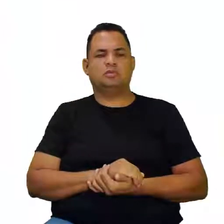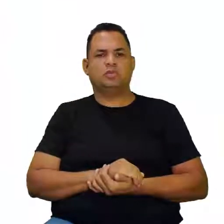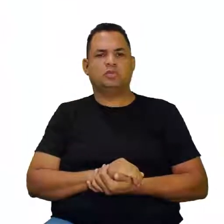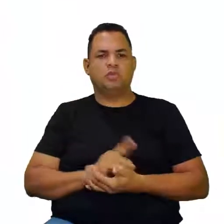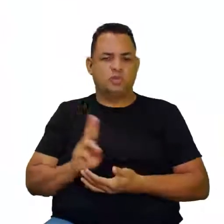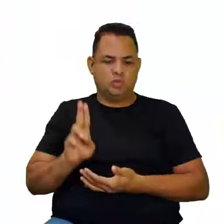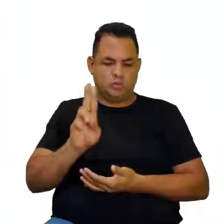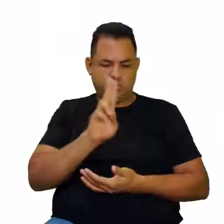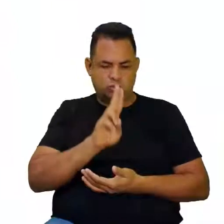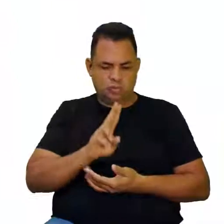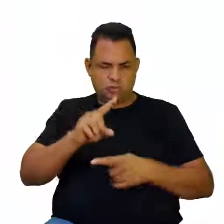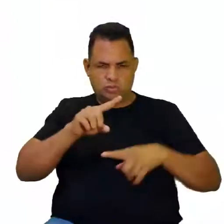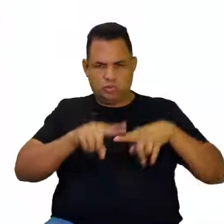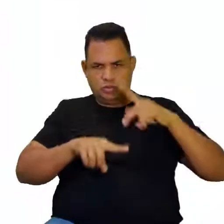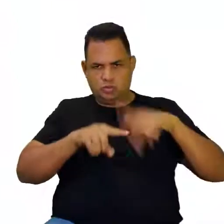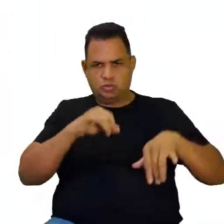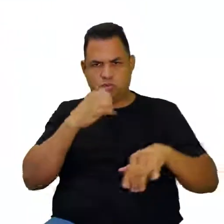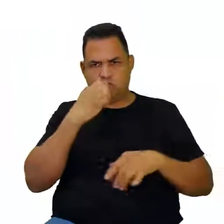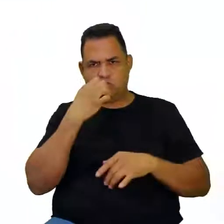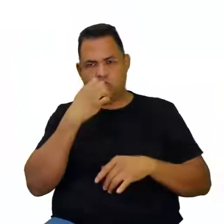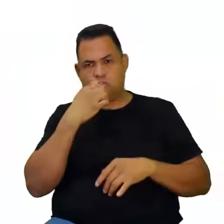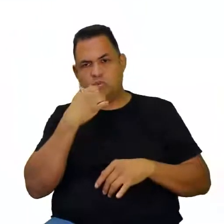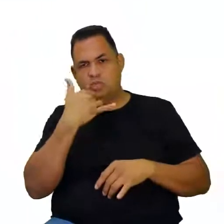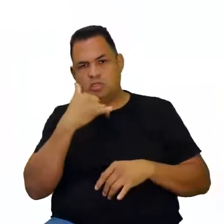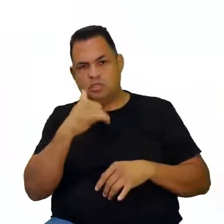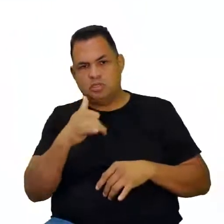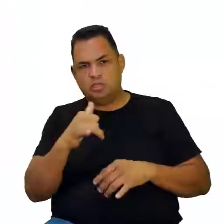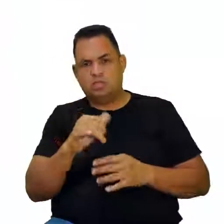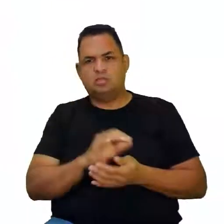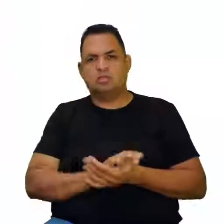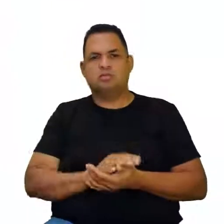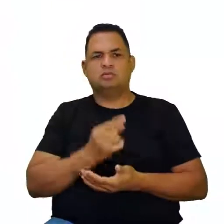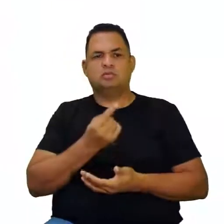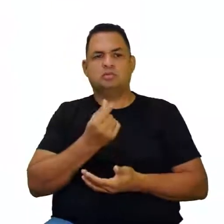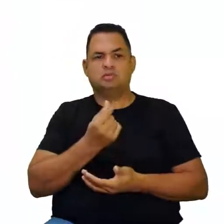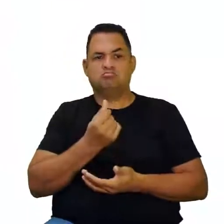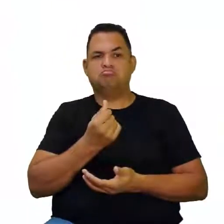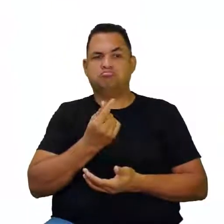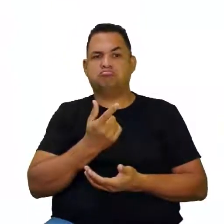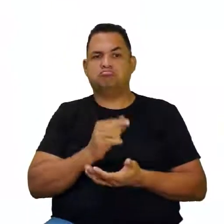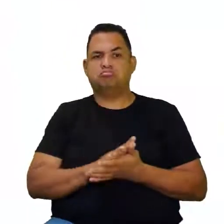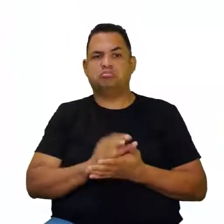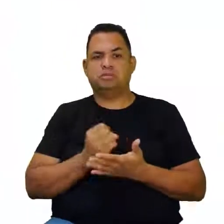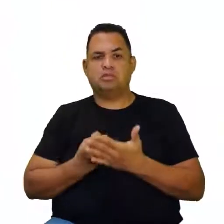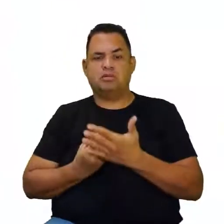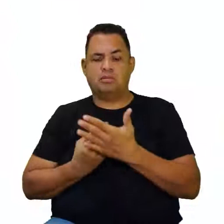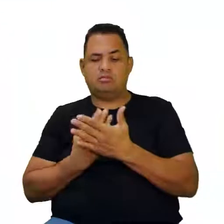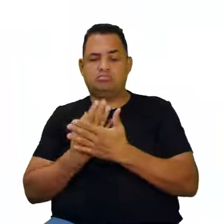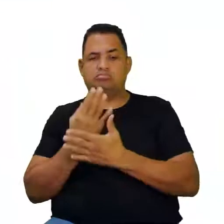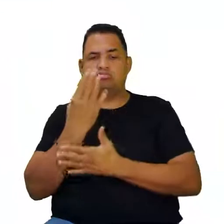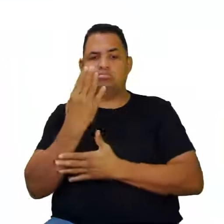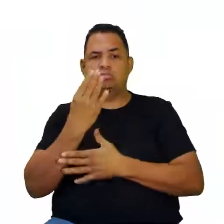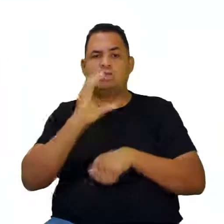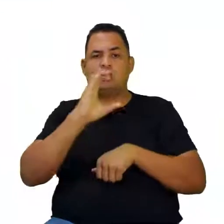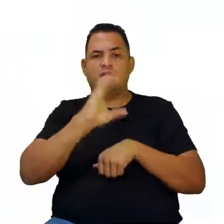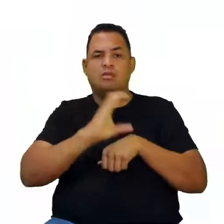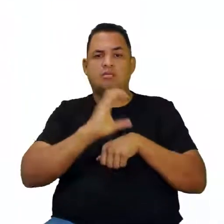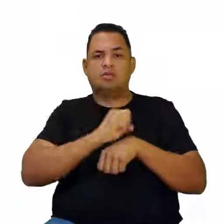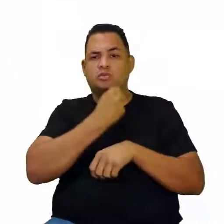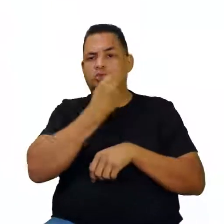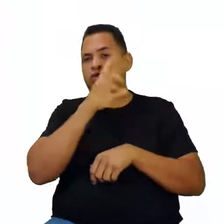o uso de equipamentos elétricos custa dinheiro e libera carbono na